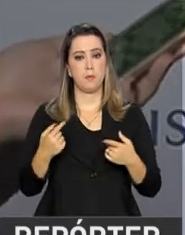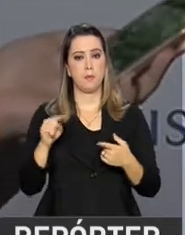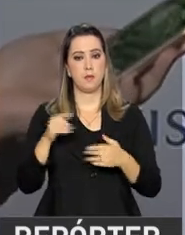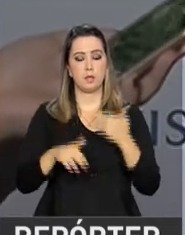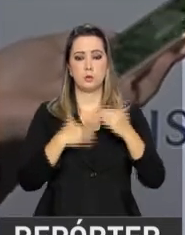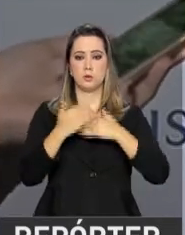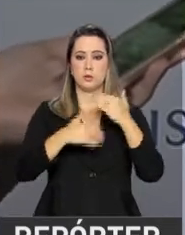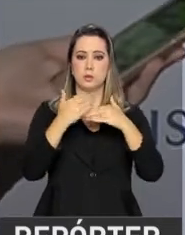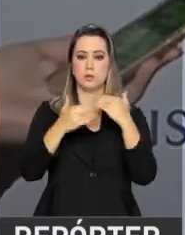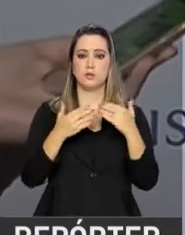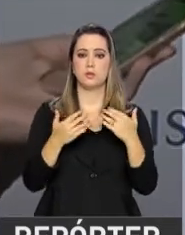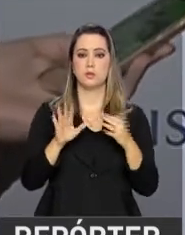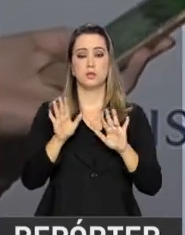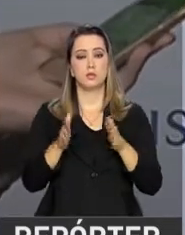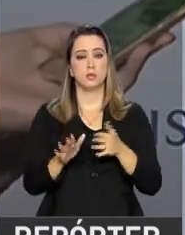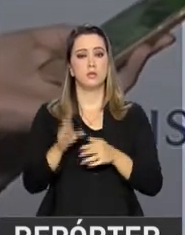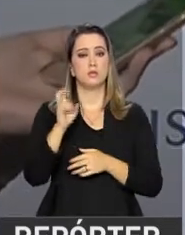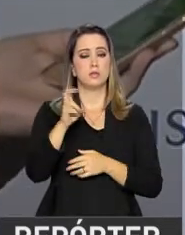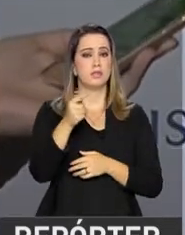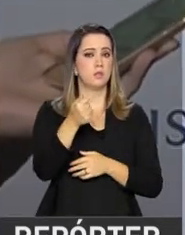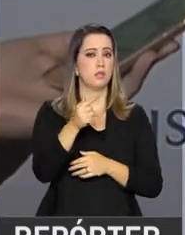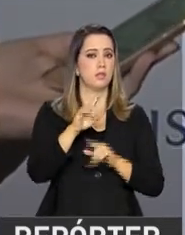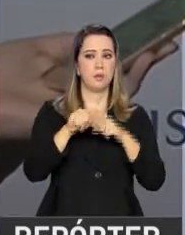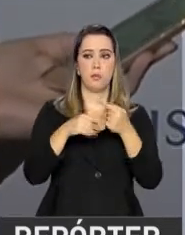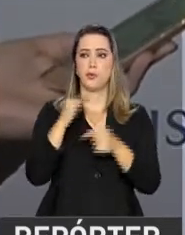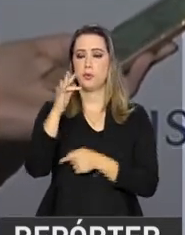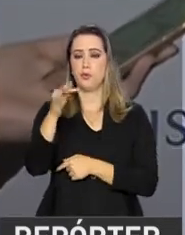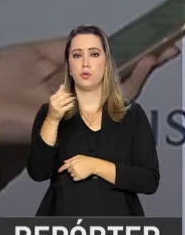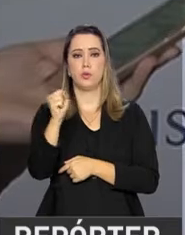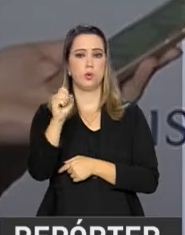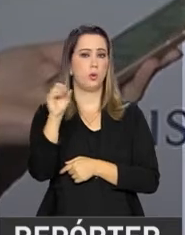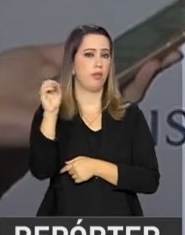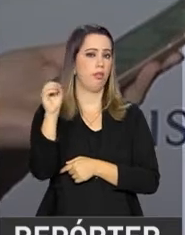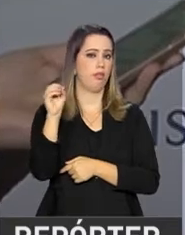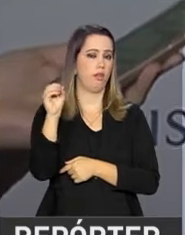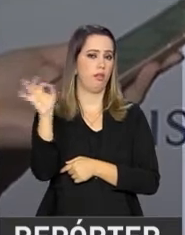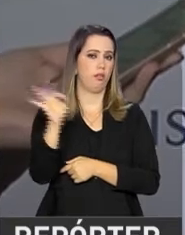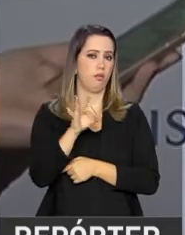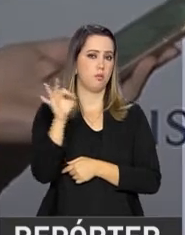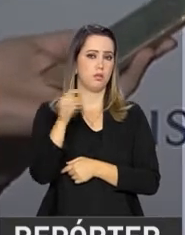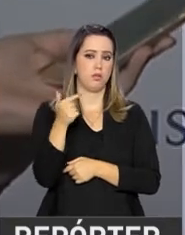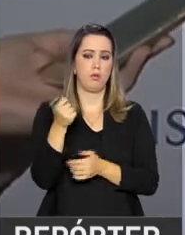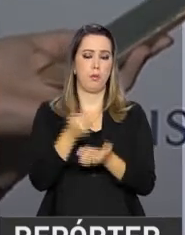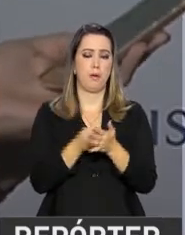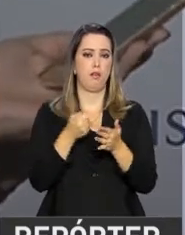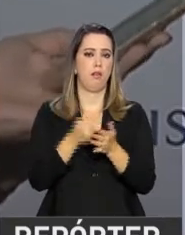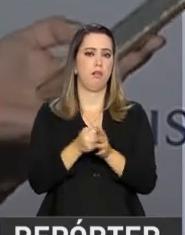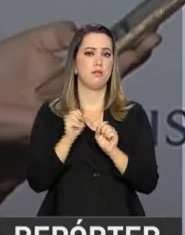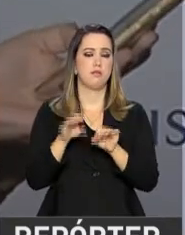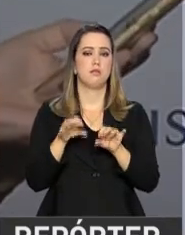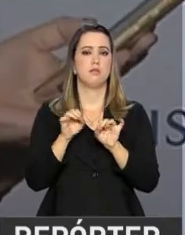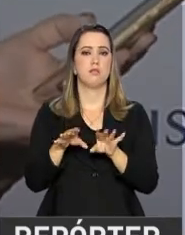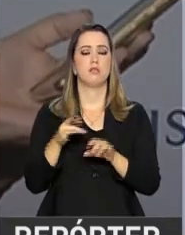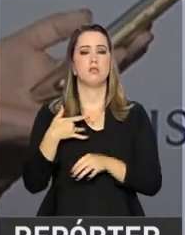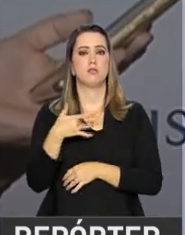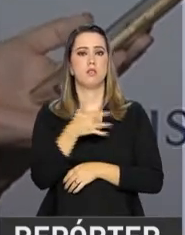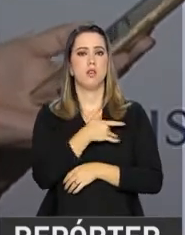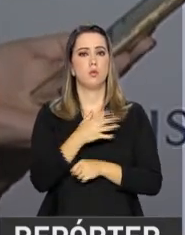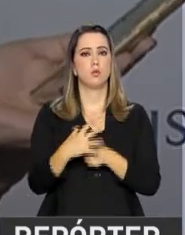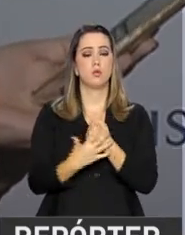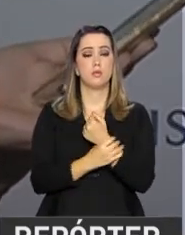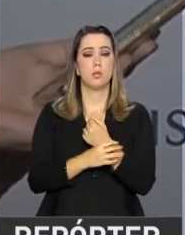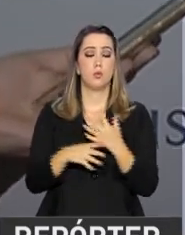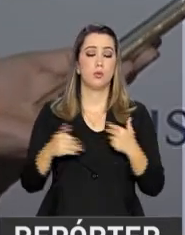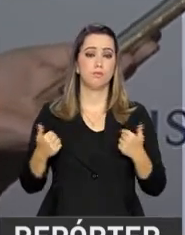está crescendo, quer dizer, 57 vão para 80 em alguns anos. E não vai haver dinheiro para educação, para saúde, para